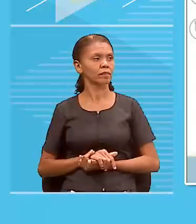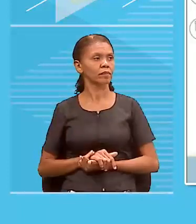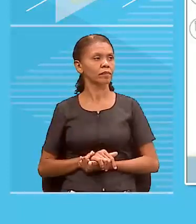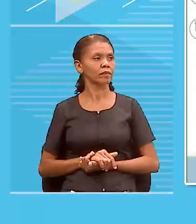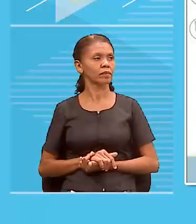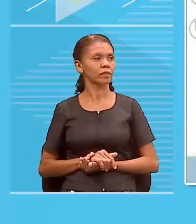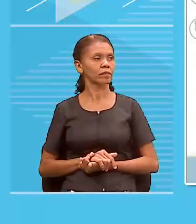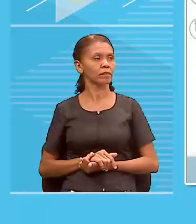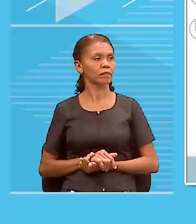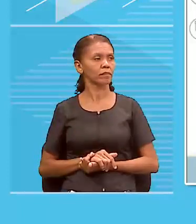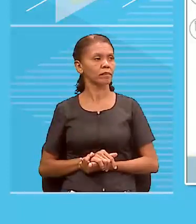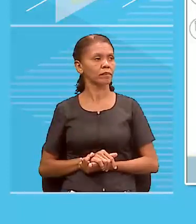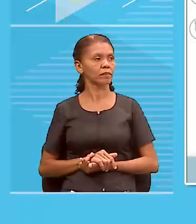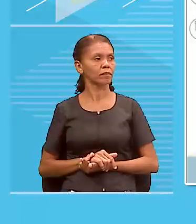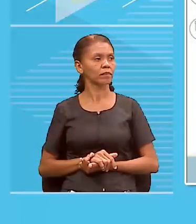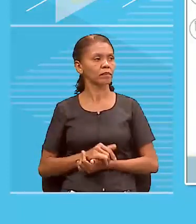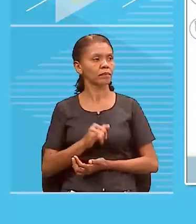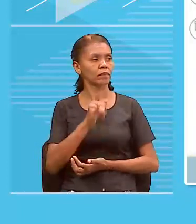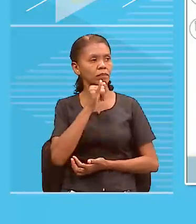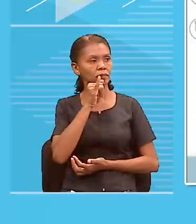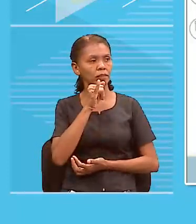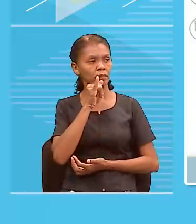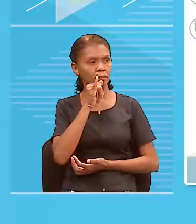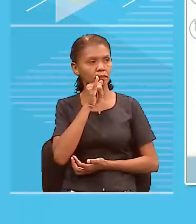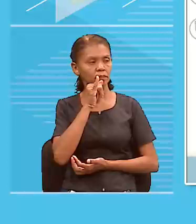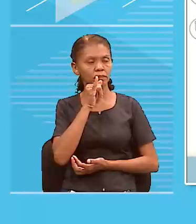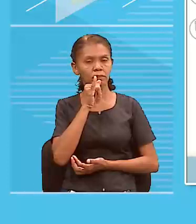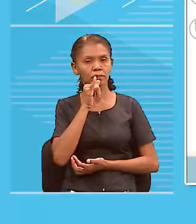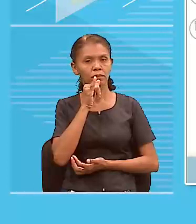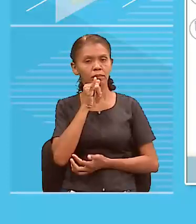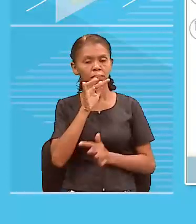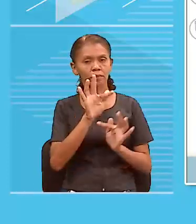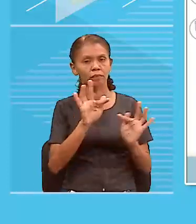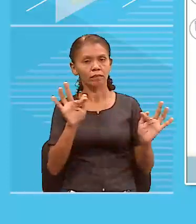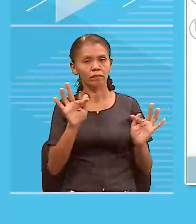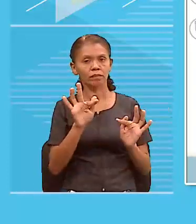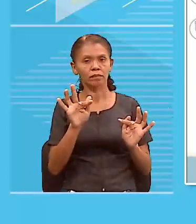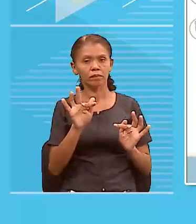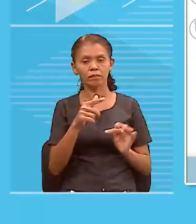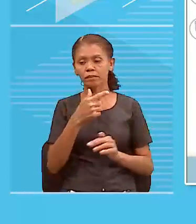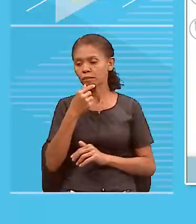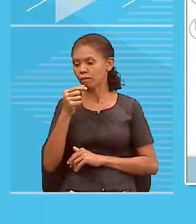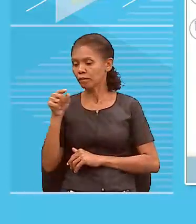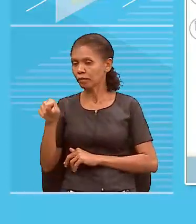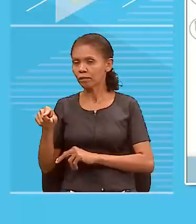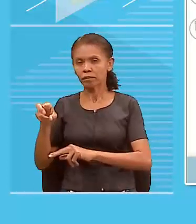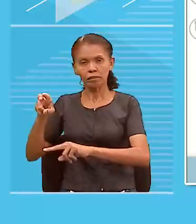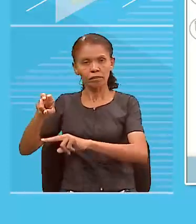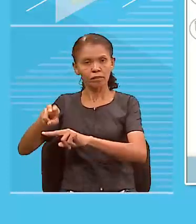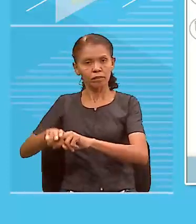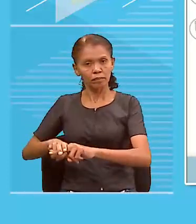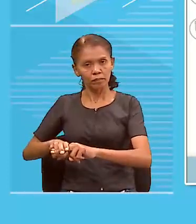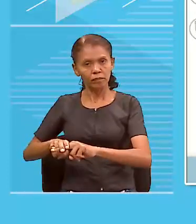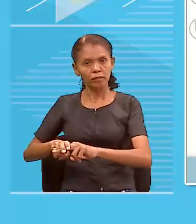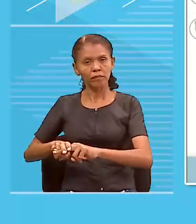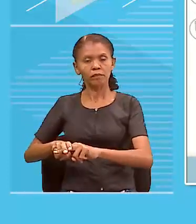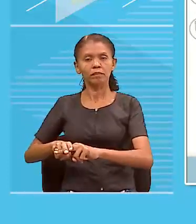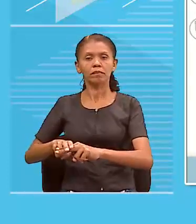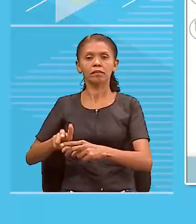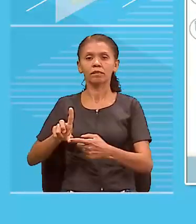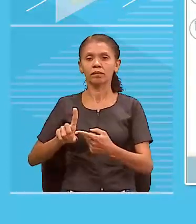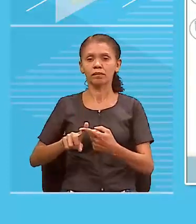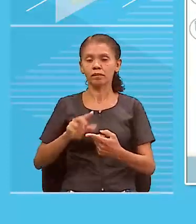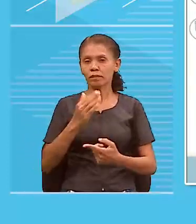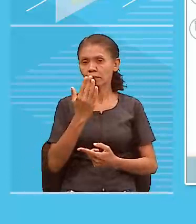sentou e comeu ele sentou